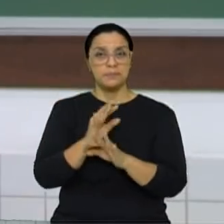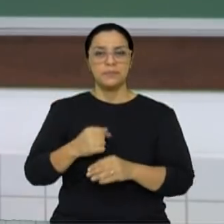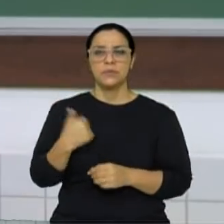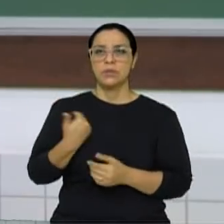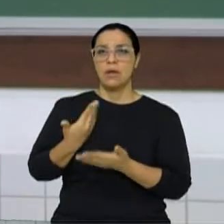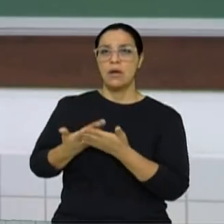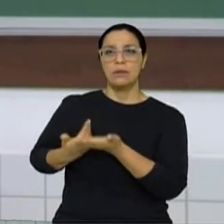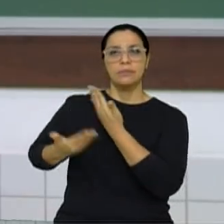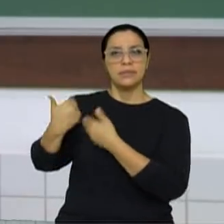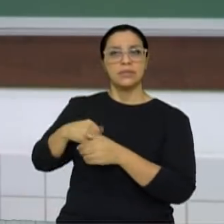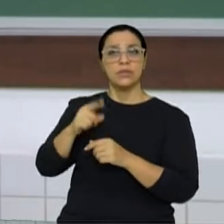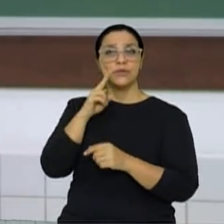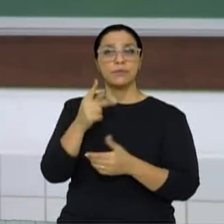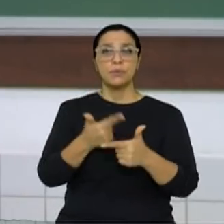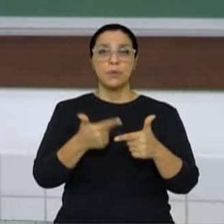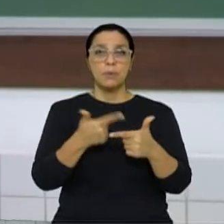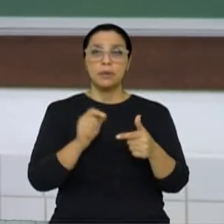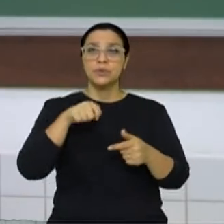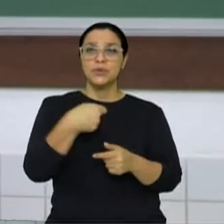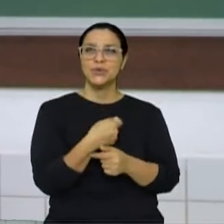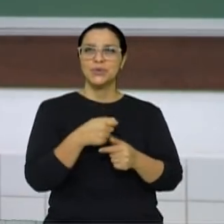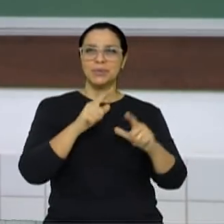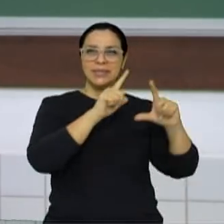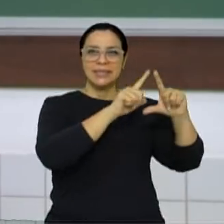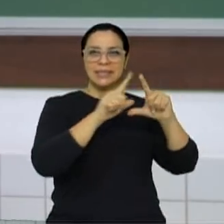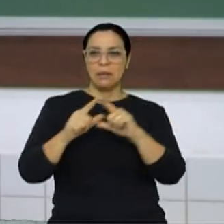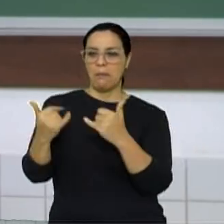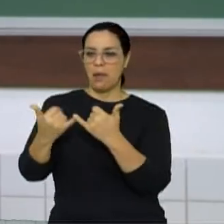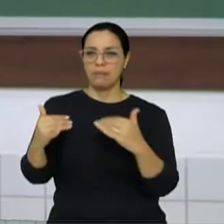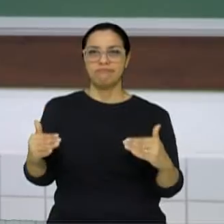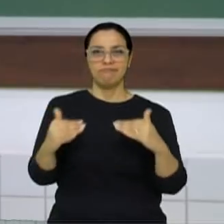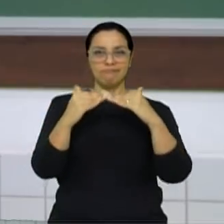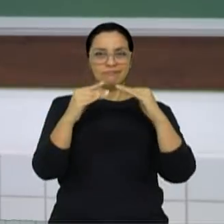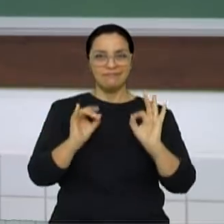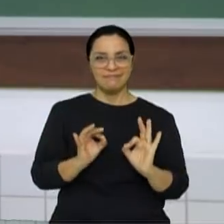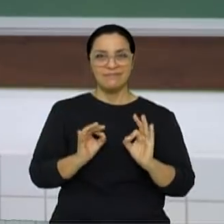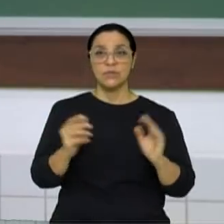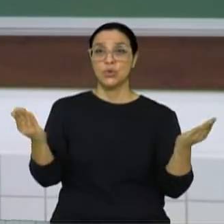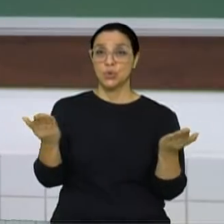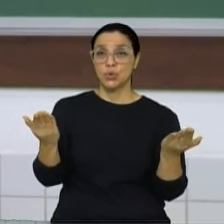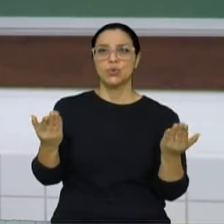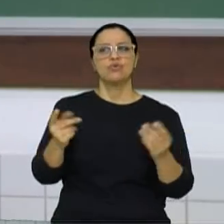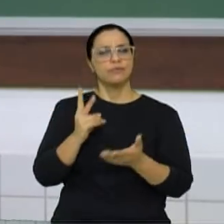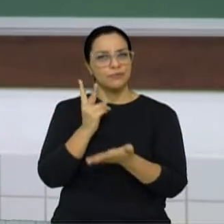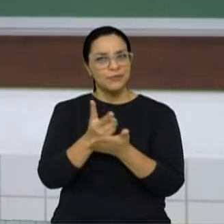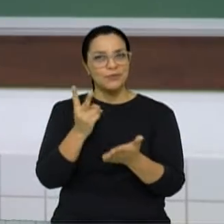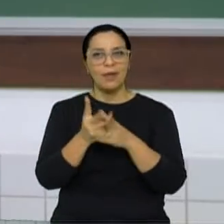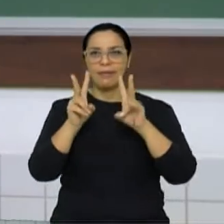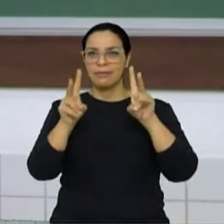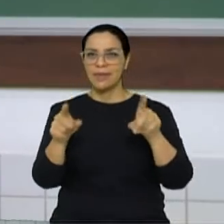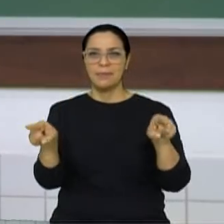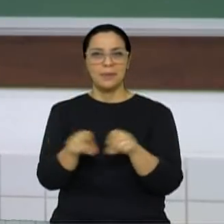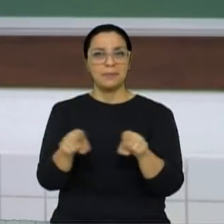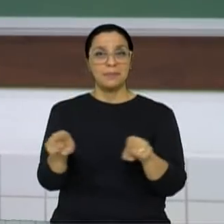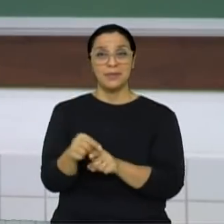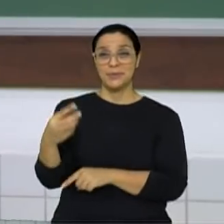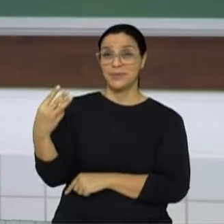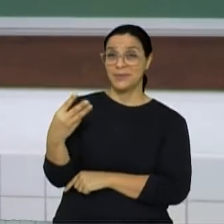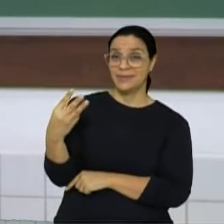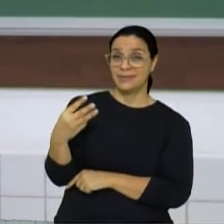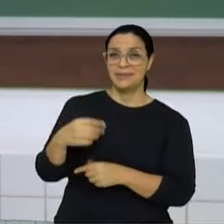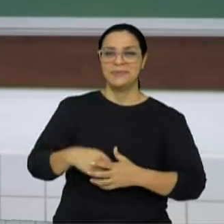Na aula passada a gente viu problemas de semelhança de triângulos, né? Hoje a gente vai continuar com a parte 3,